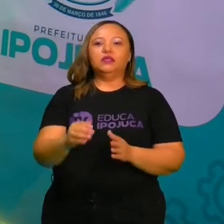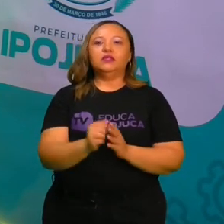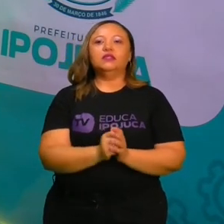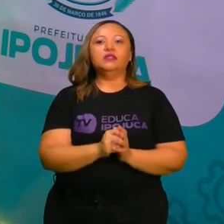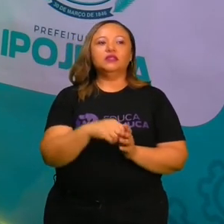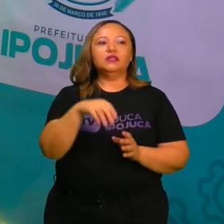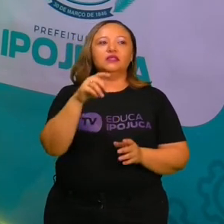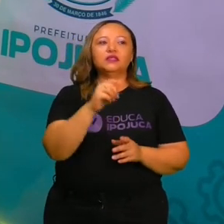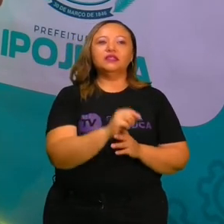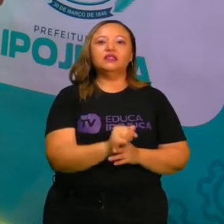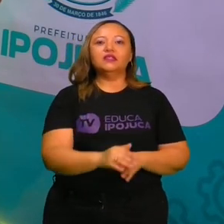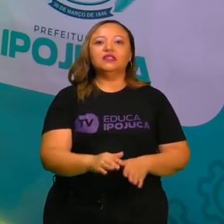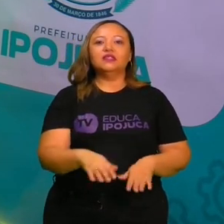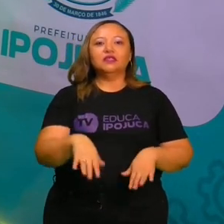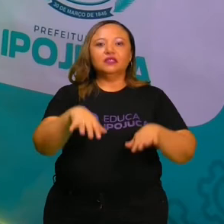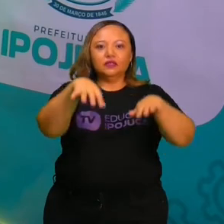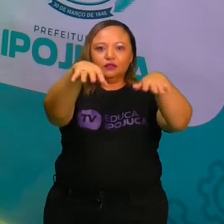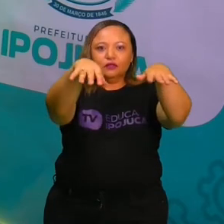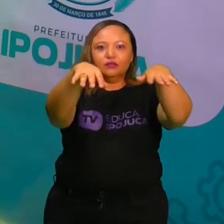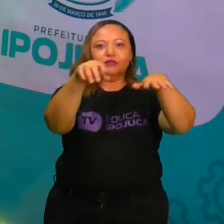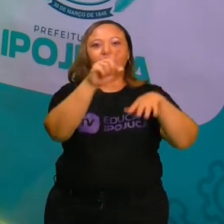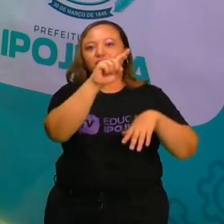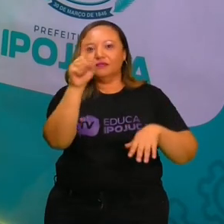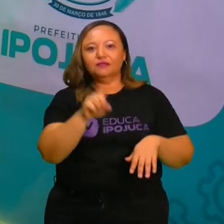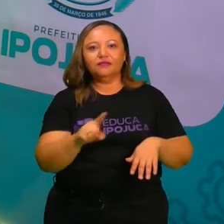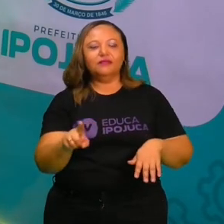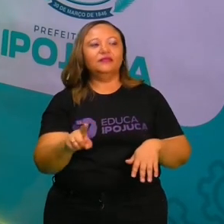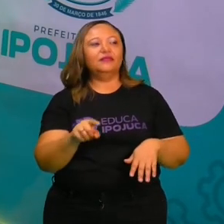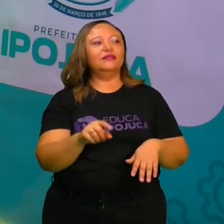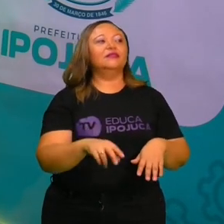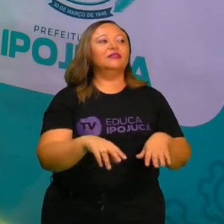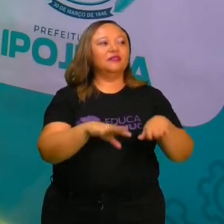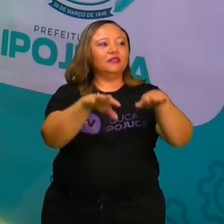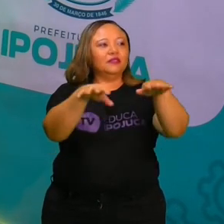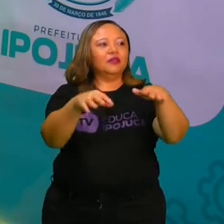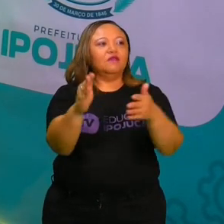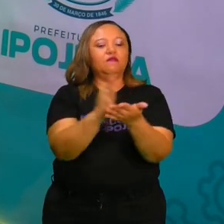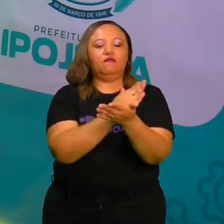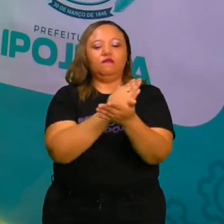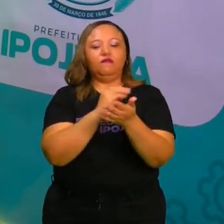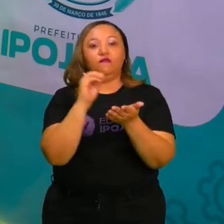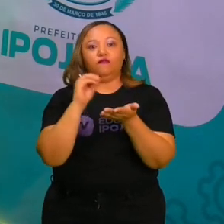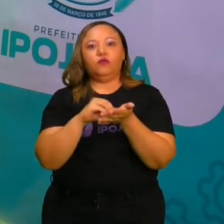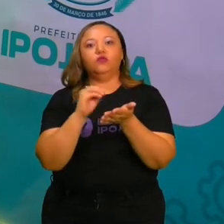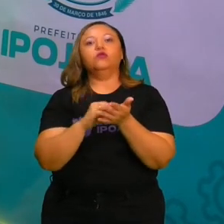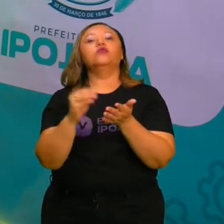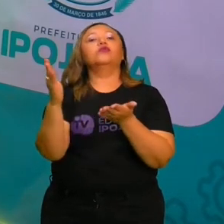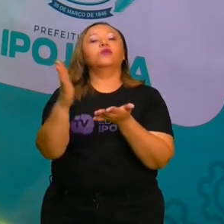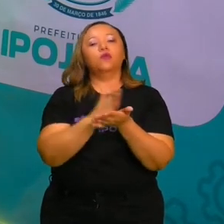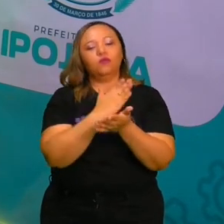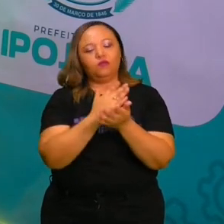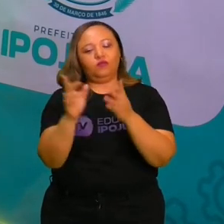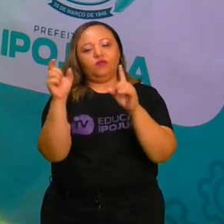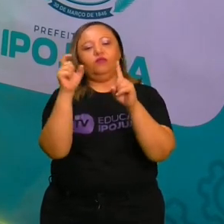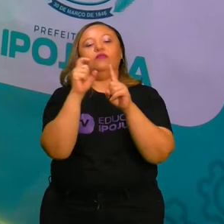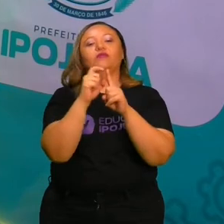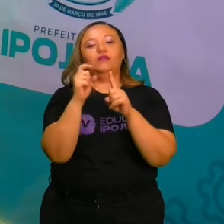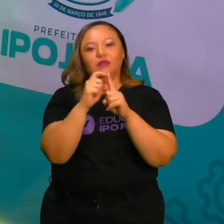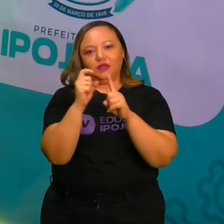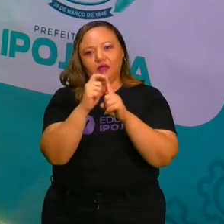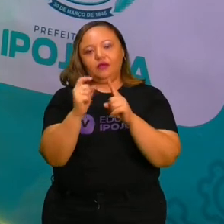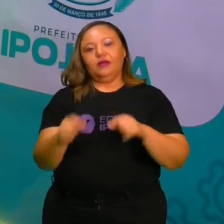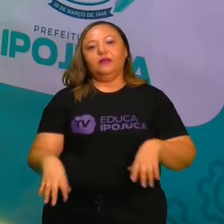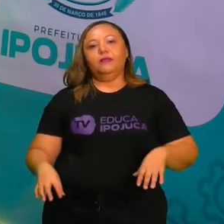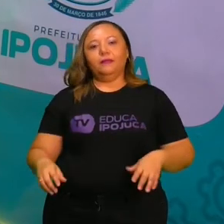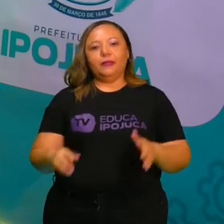zumbi. Então, faltou algumas palavras para representar algumas letrinhas, mas não importa, eu quero